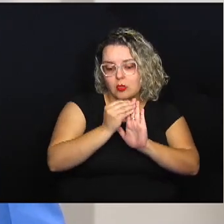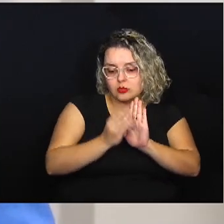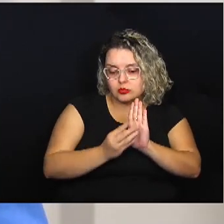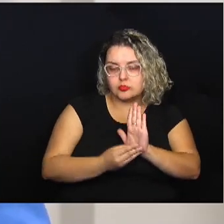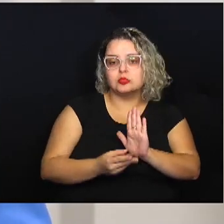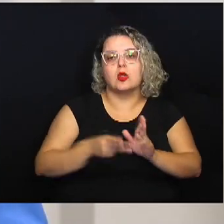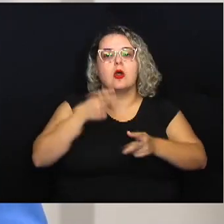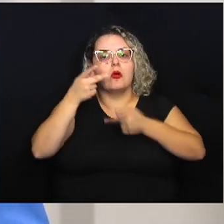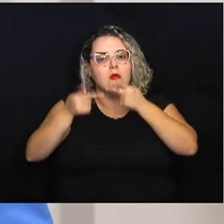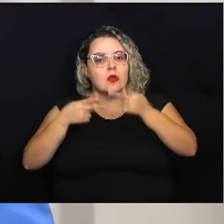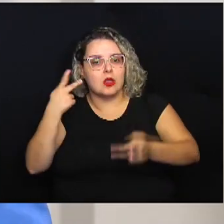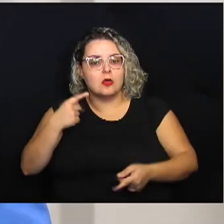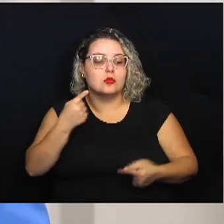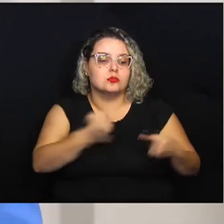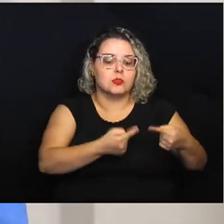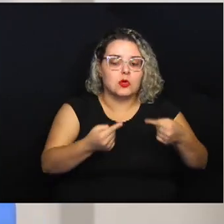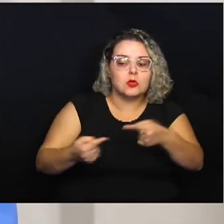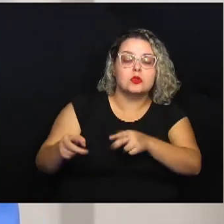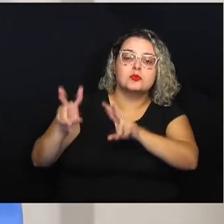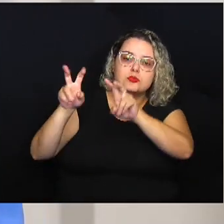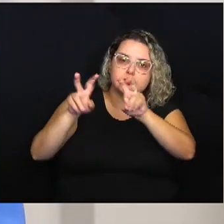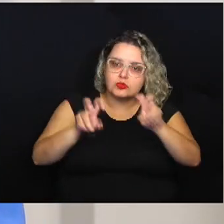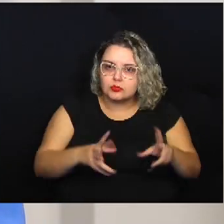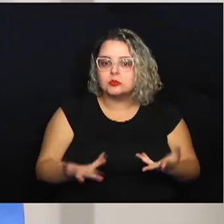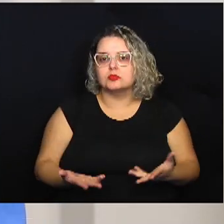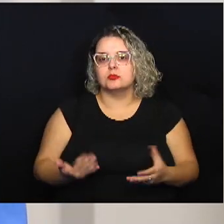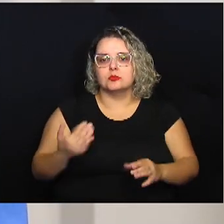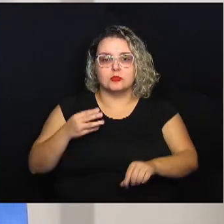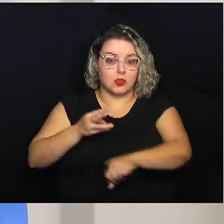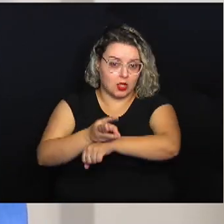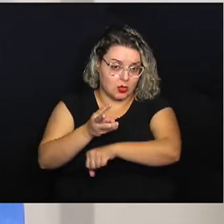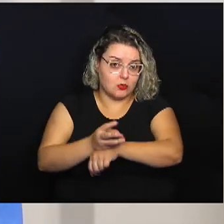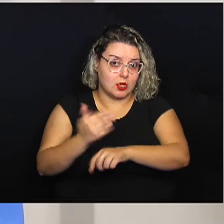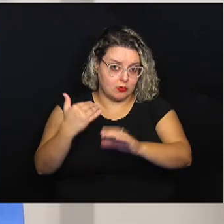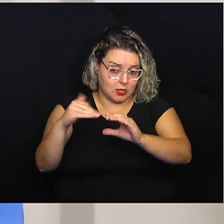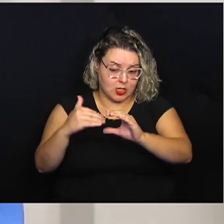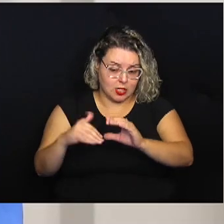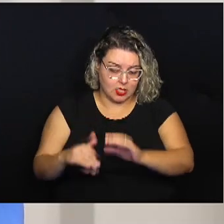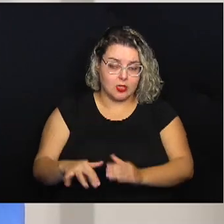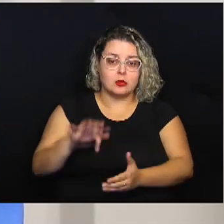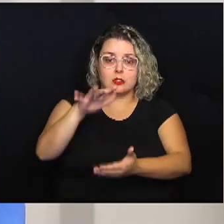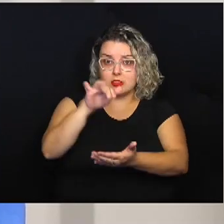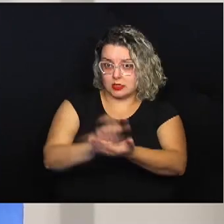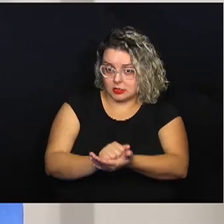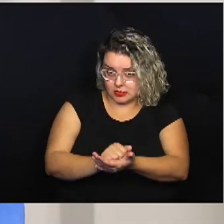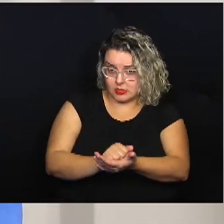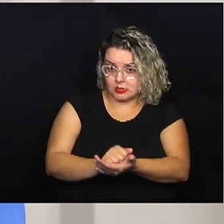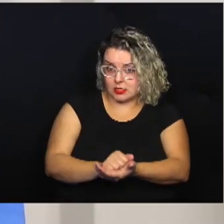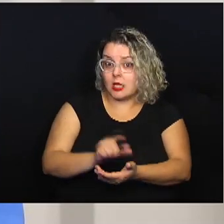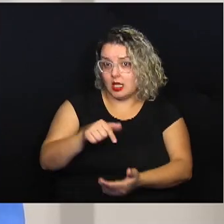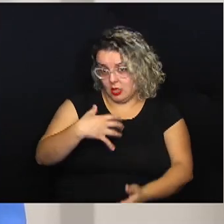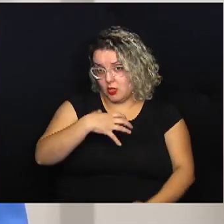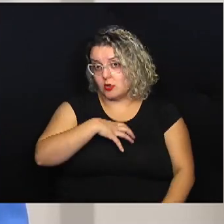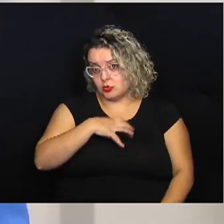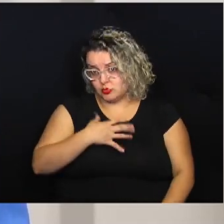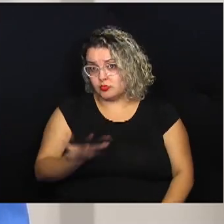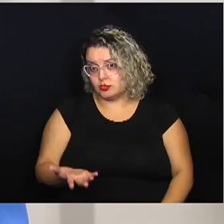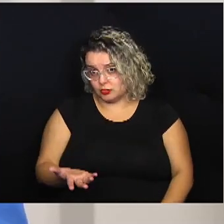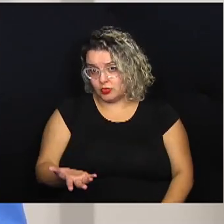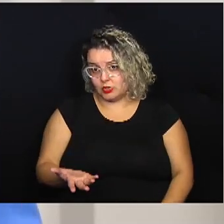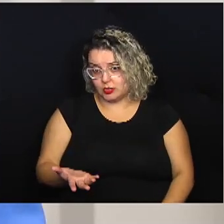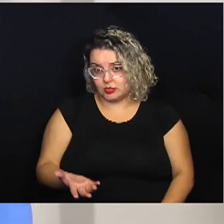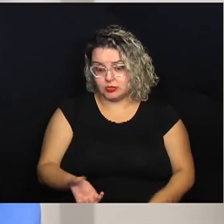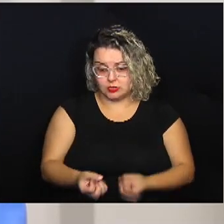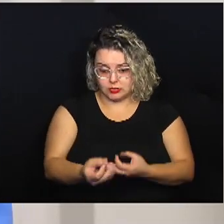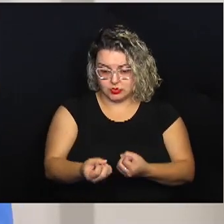vereadores, os assuntos que foram debatidos e manda para o WhatsApp dessas pessoas que se cadastraram. Isso é uma maneira de você